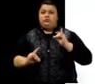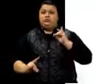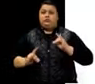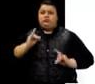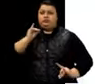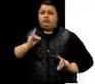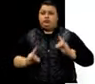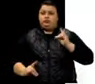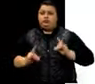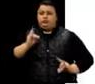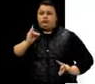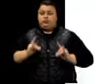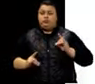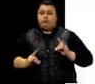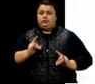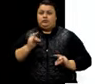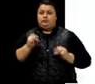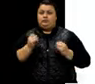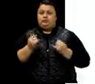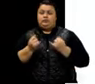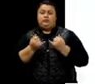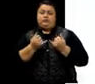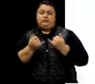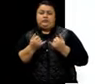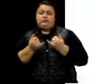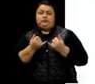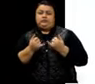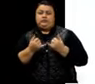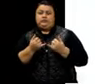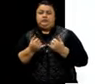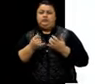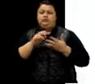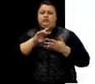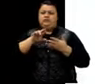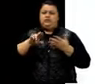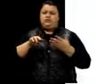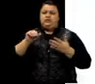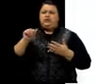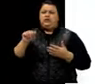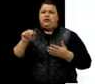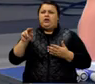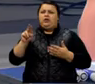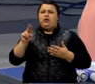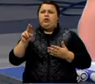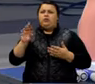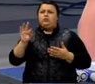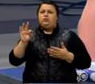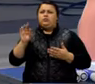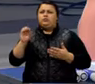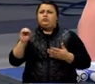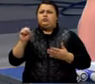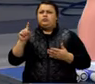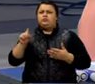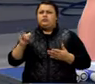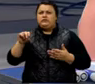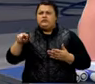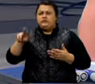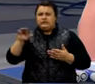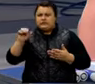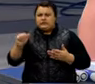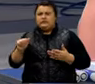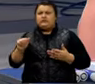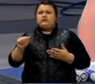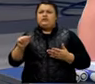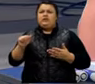os hormônios, exemplos de hormônios, né, a ocitocina, né, a ocitocina, a serotonina, que